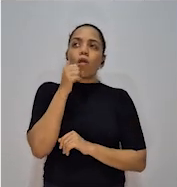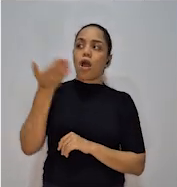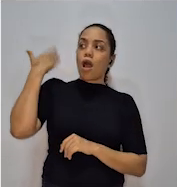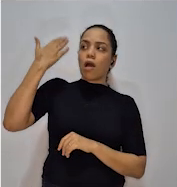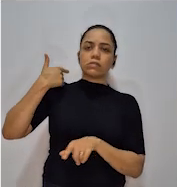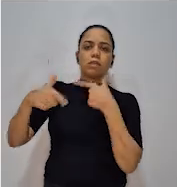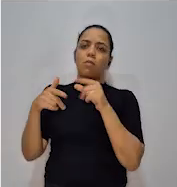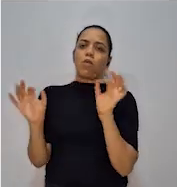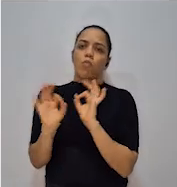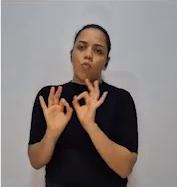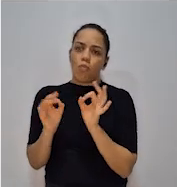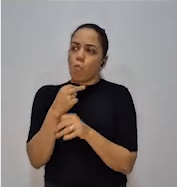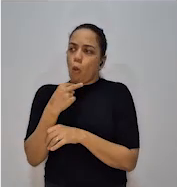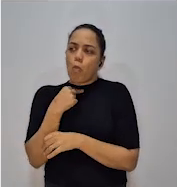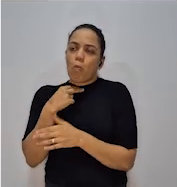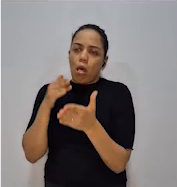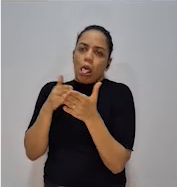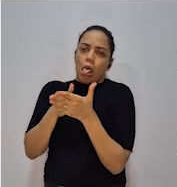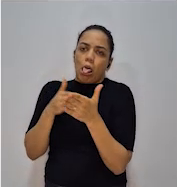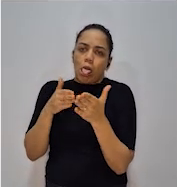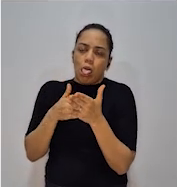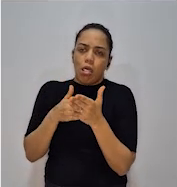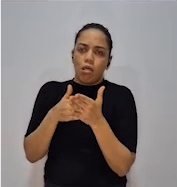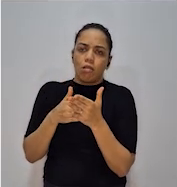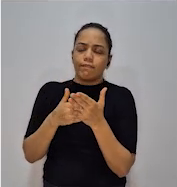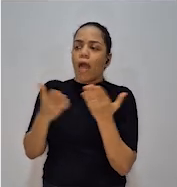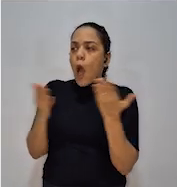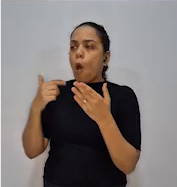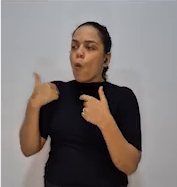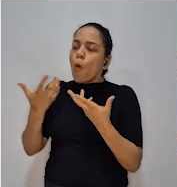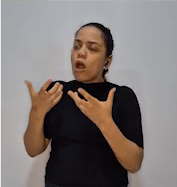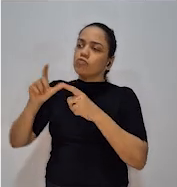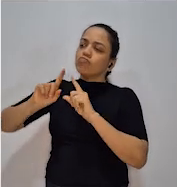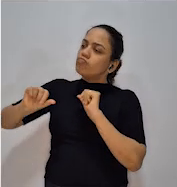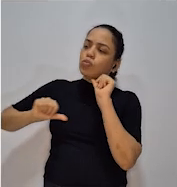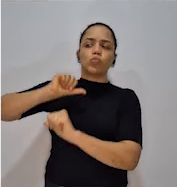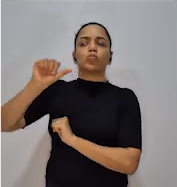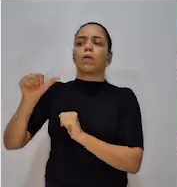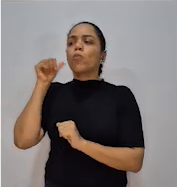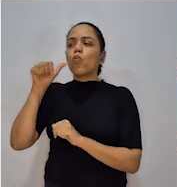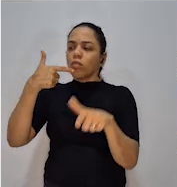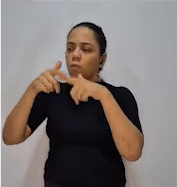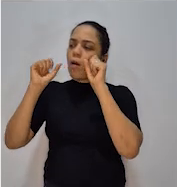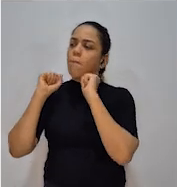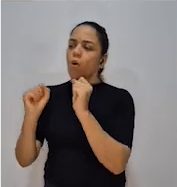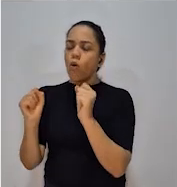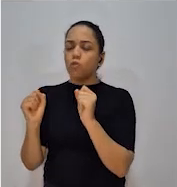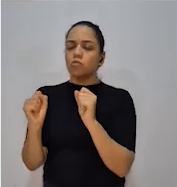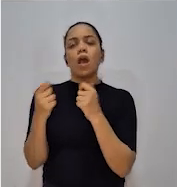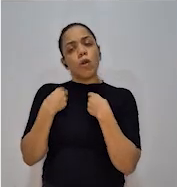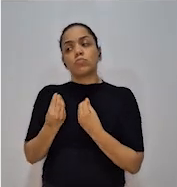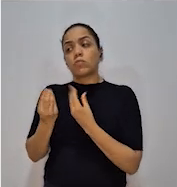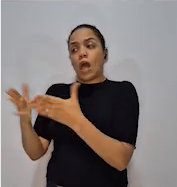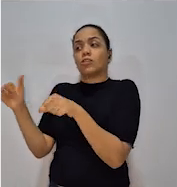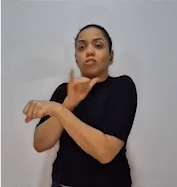tenham oportunidades no mercado de trabalho, eu preciso oferecer ferramentas. Que ferramentas seriam essas? Bom, Se eu quero que elas alcancem